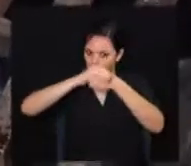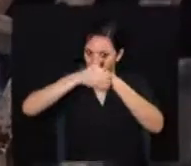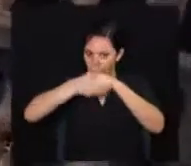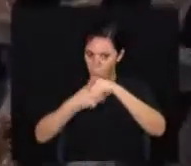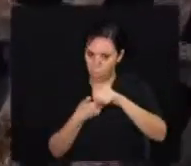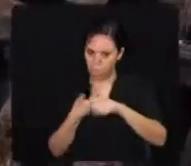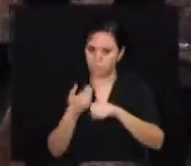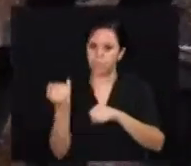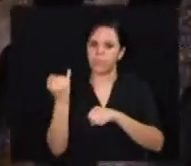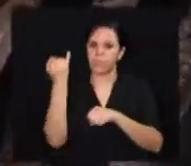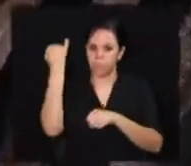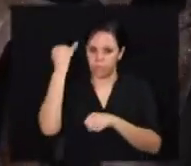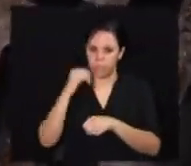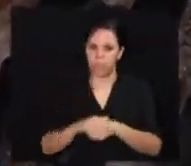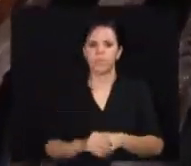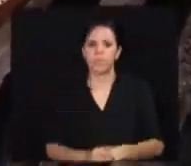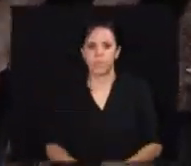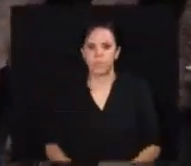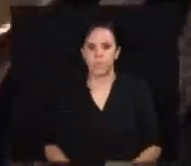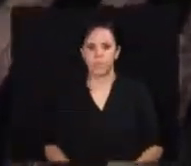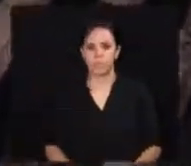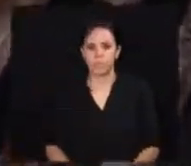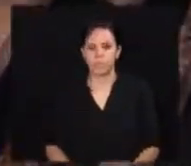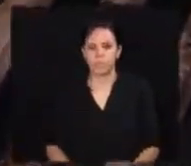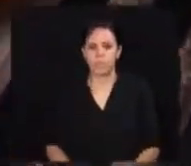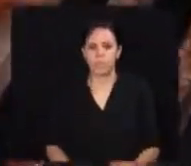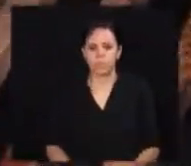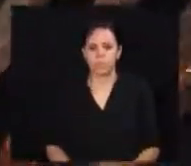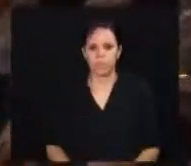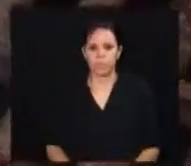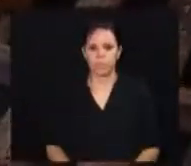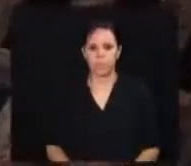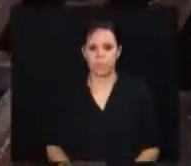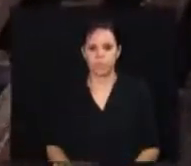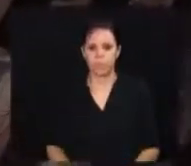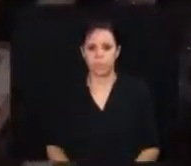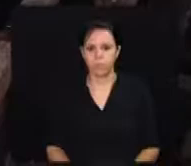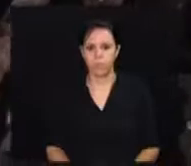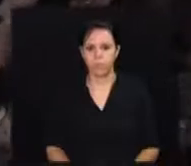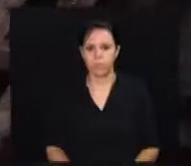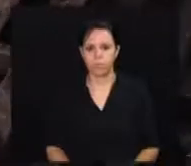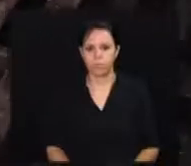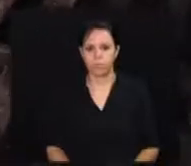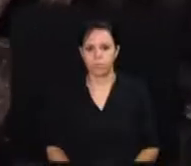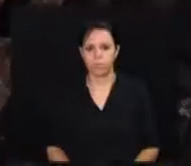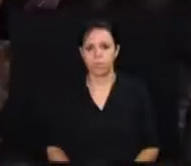Muito importante que seja sem pele. Vamos fritar ele aqui também.